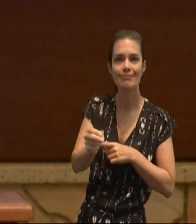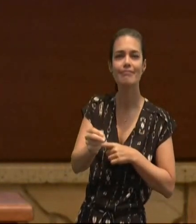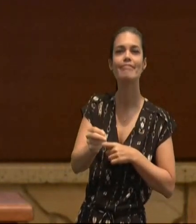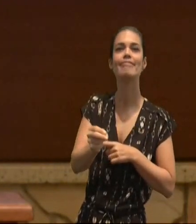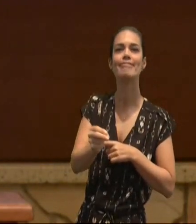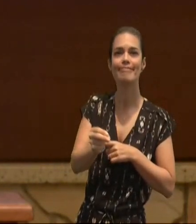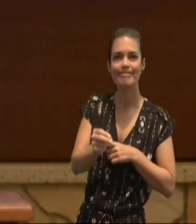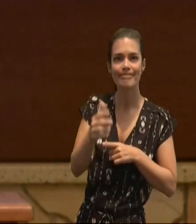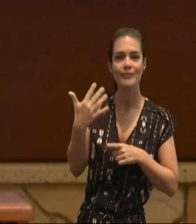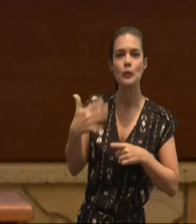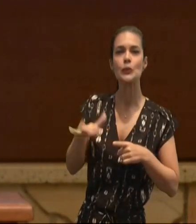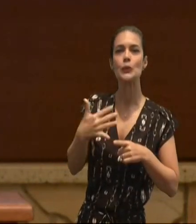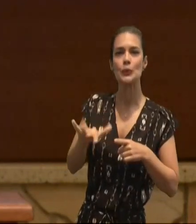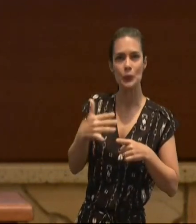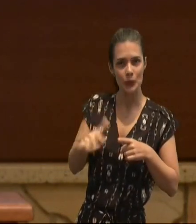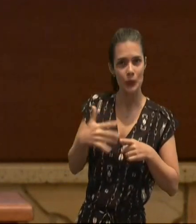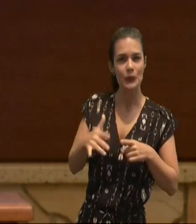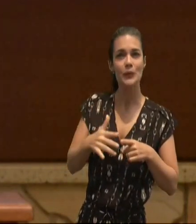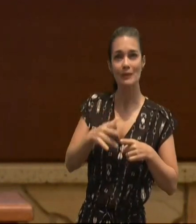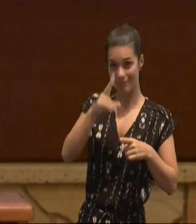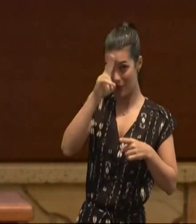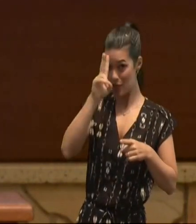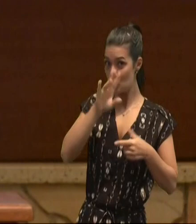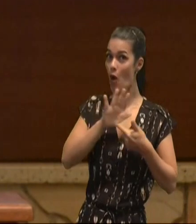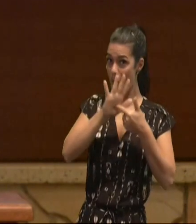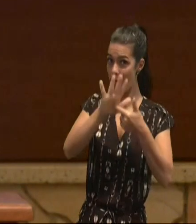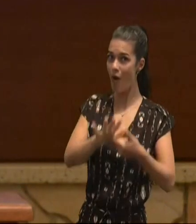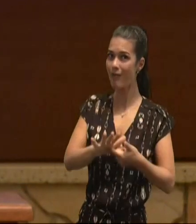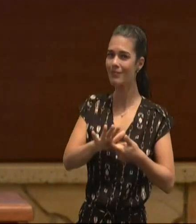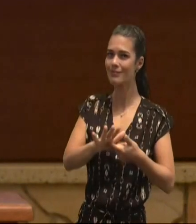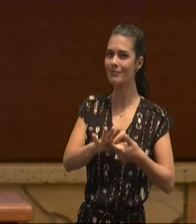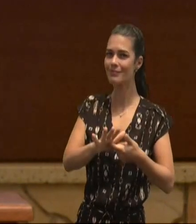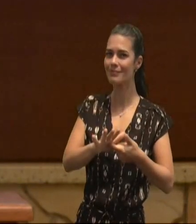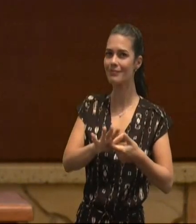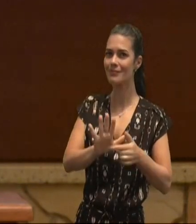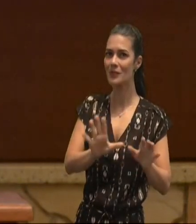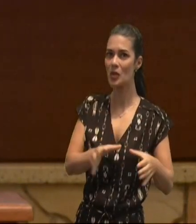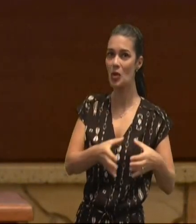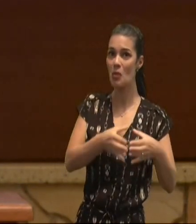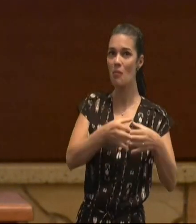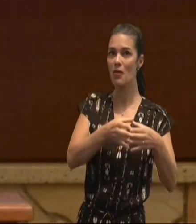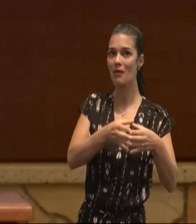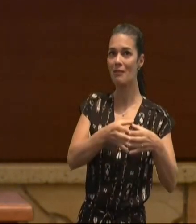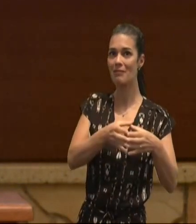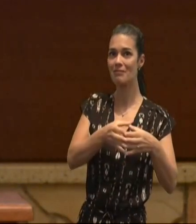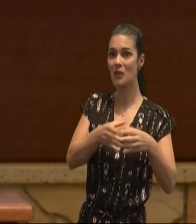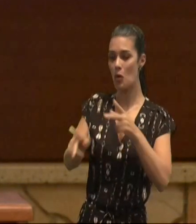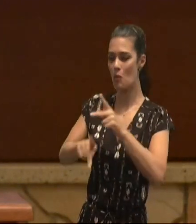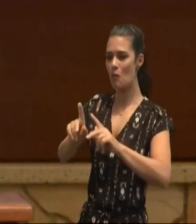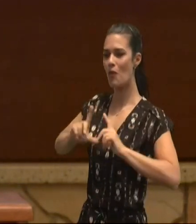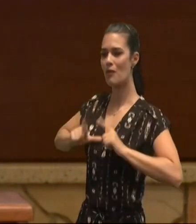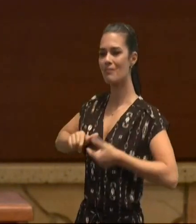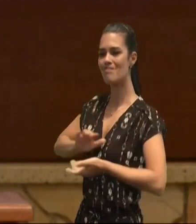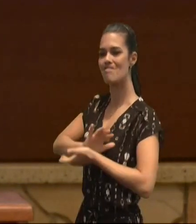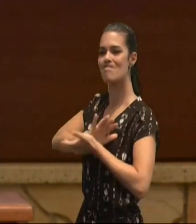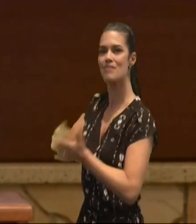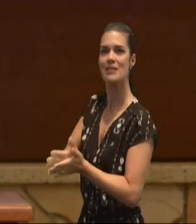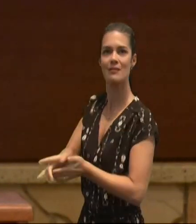a narrativa paralela que compõe este texto. Os israelitas foram massacrados naquela terrível